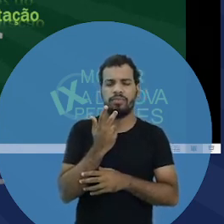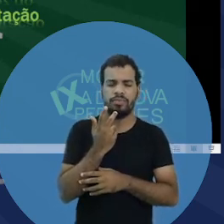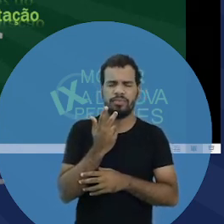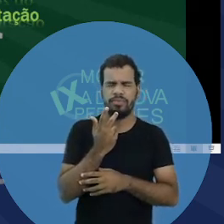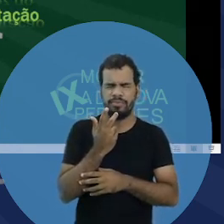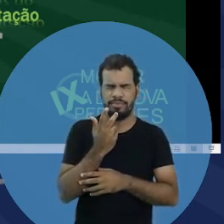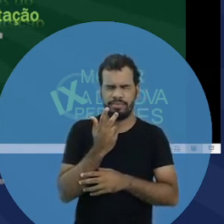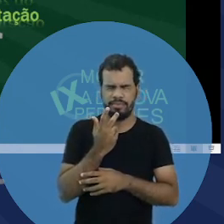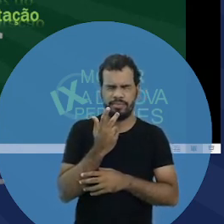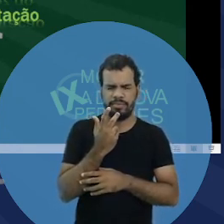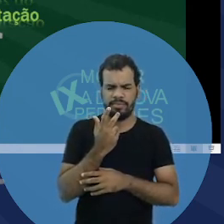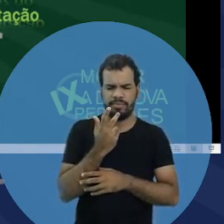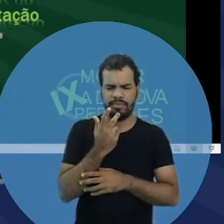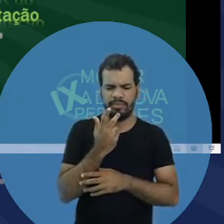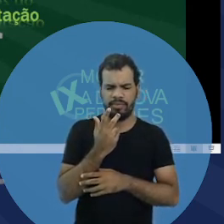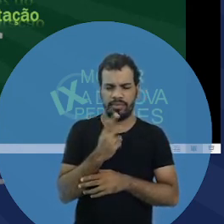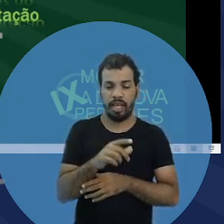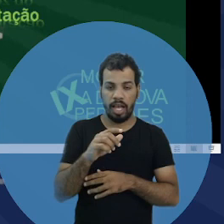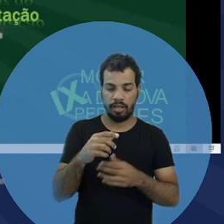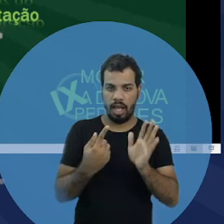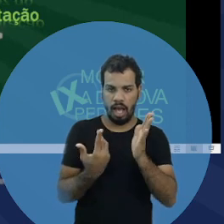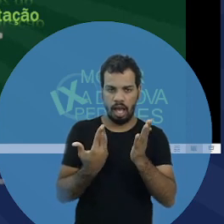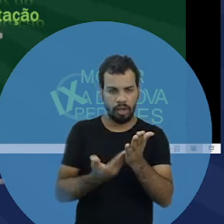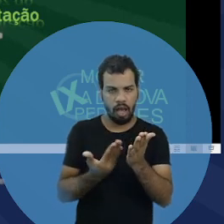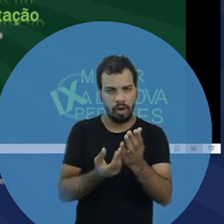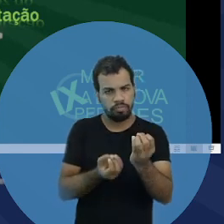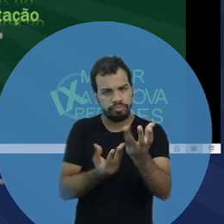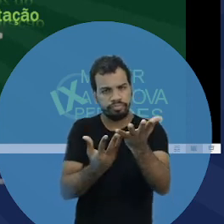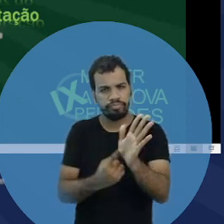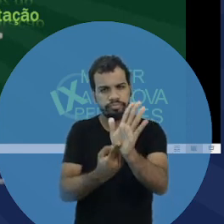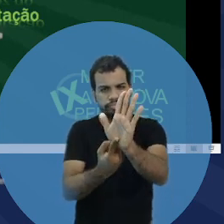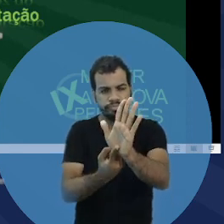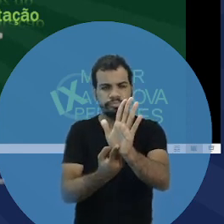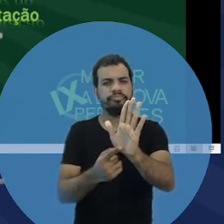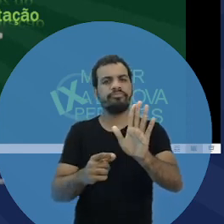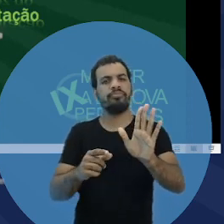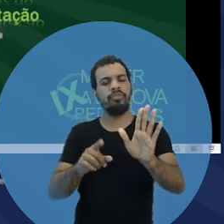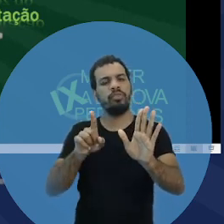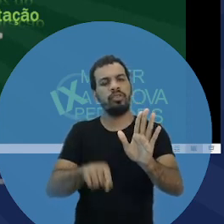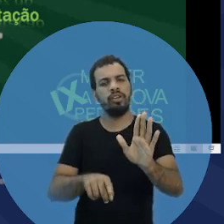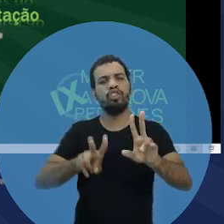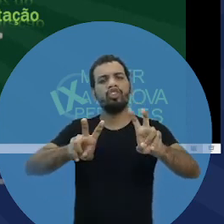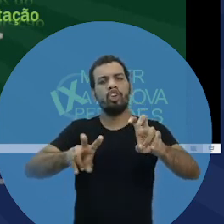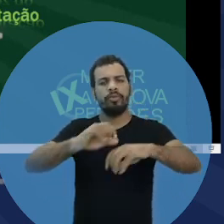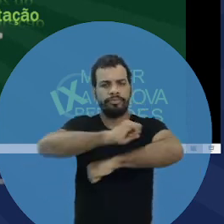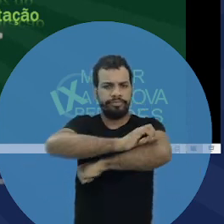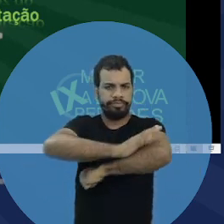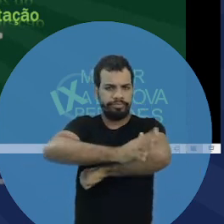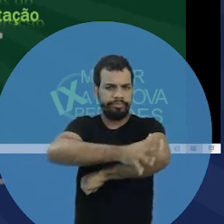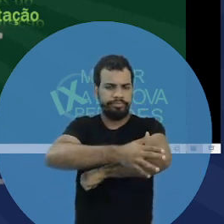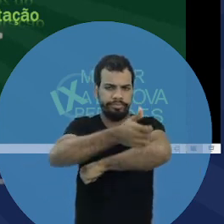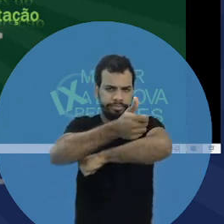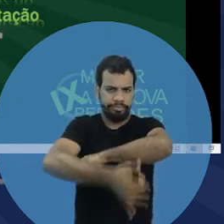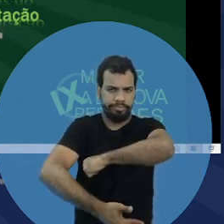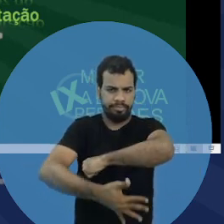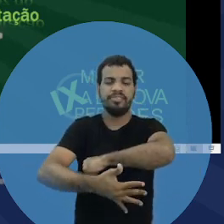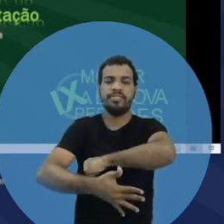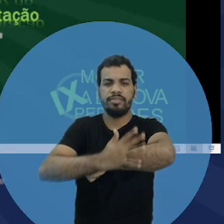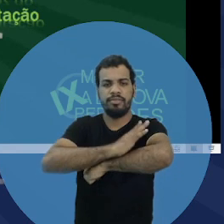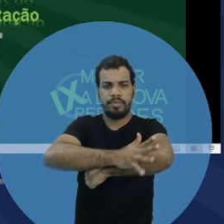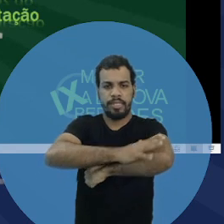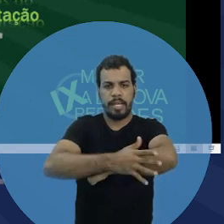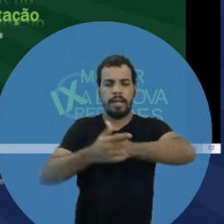aulas expositivas, né, para falar um pouco sobre essa questão do racismo, né, e da eugenia, para a gente pensar